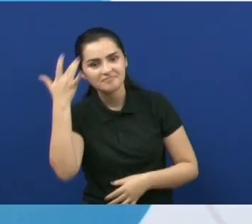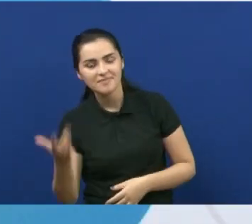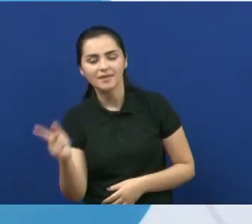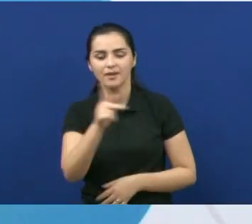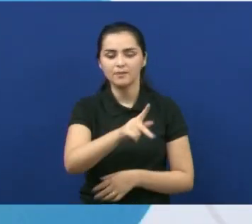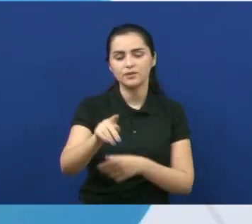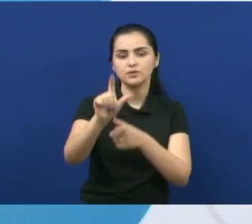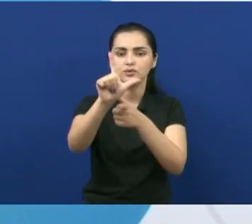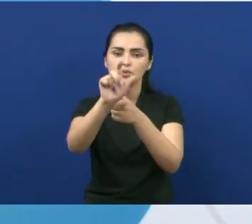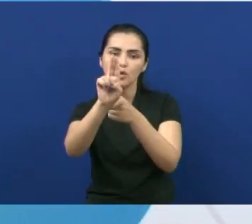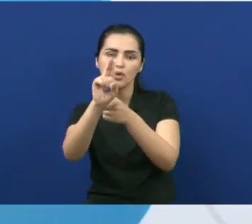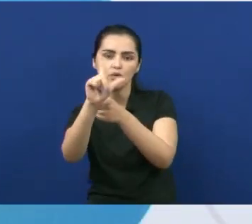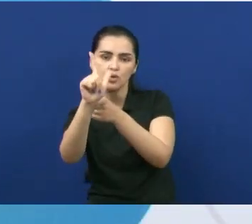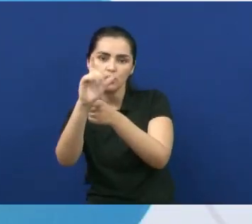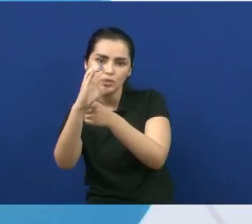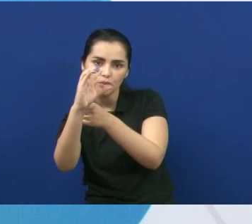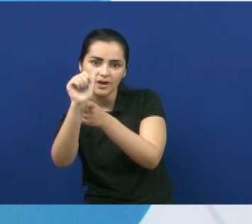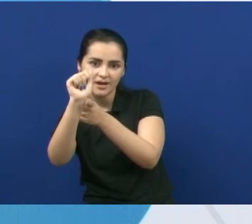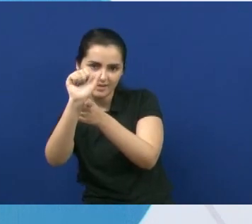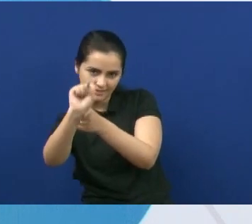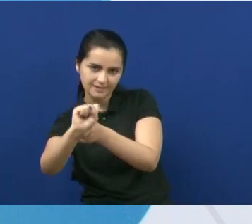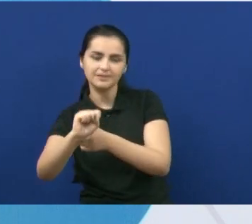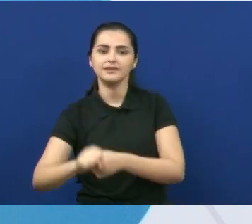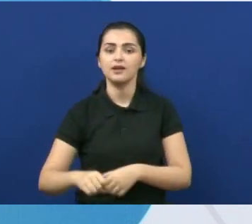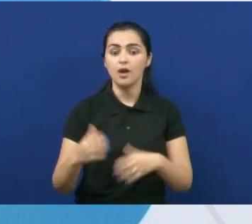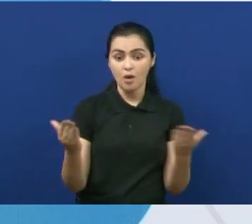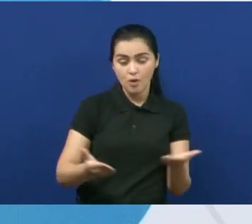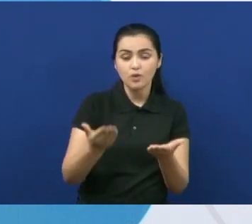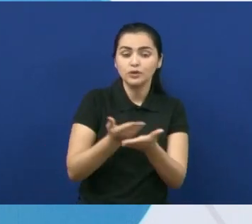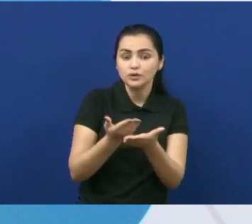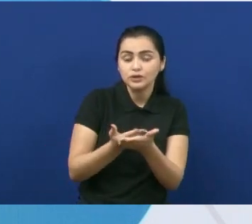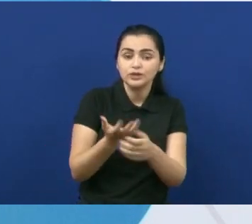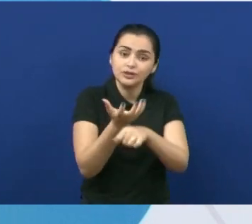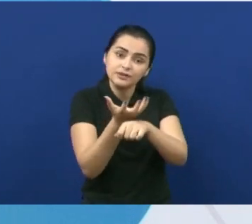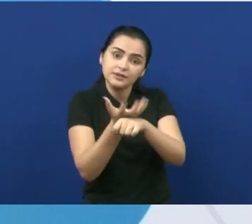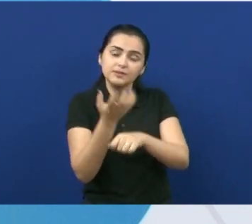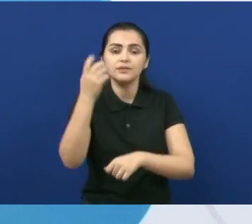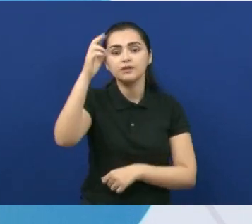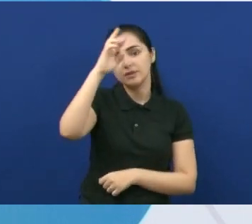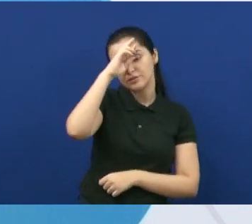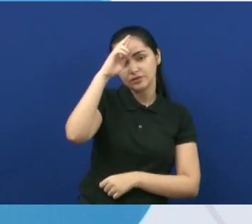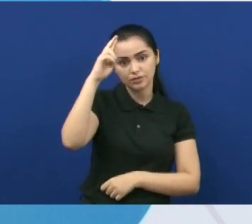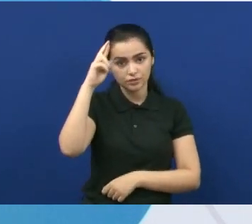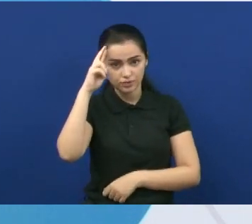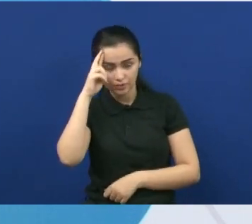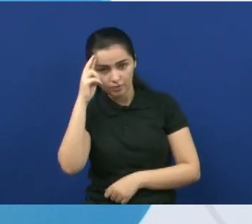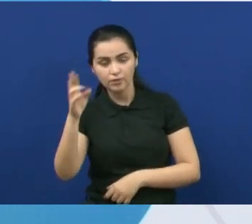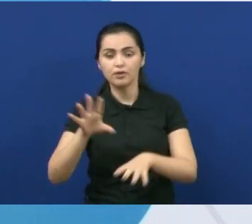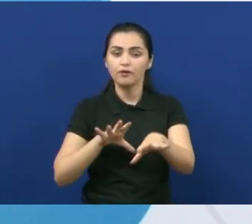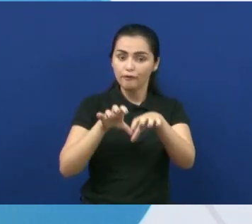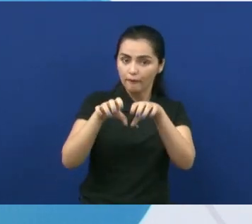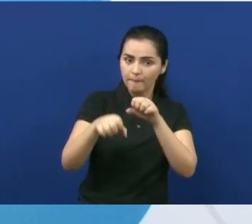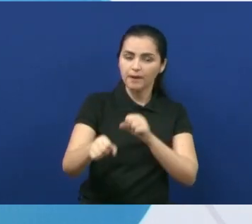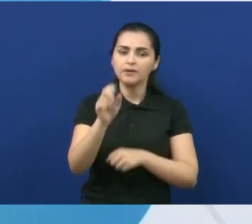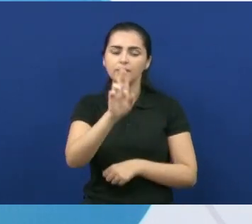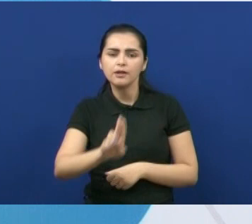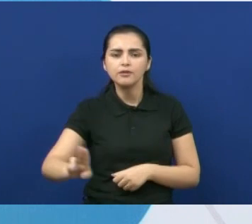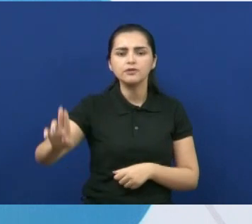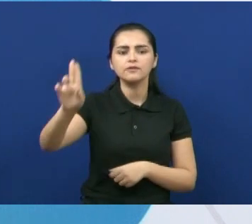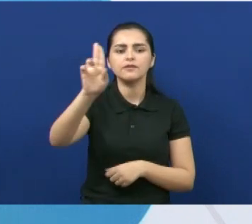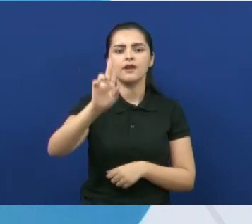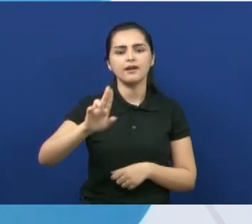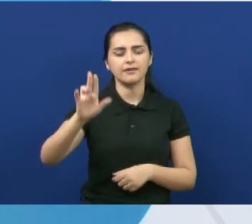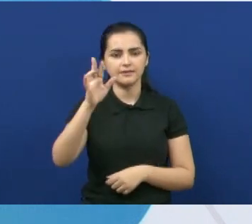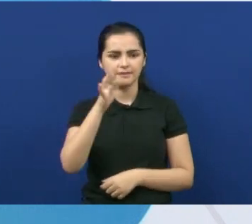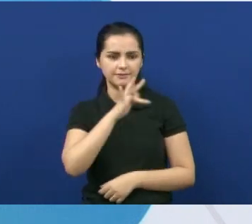Eu sou o professor Lucas Gadelha. A gente vai estar trabalhando hoje na disciplina de História, sou formado em História pela Universidade Federal do Acre, e hoje a